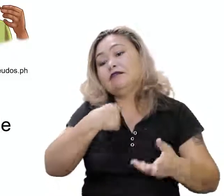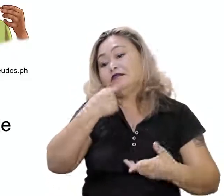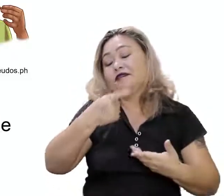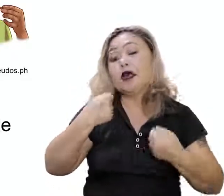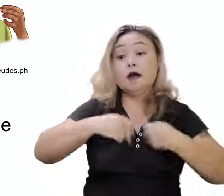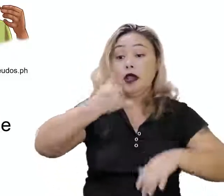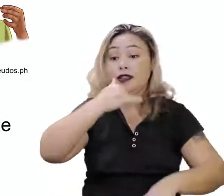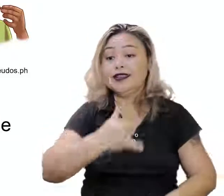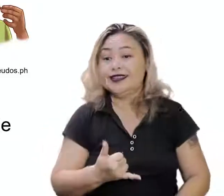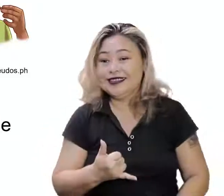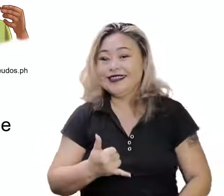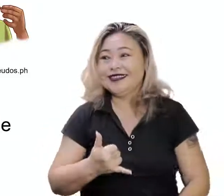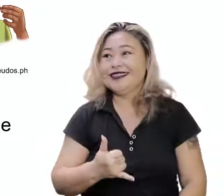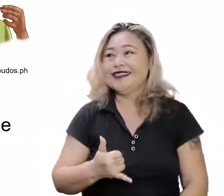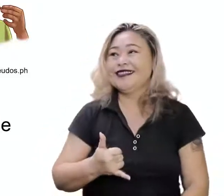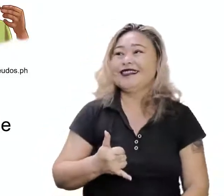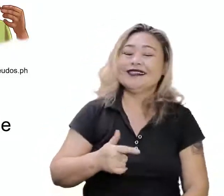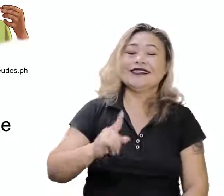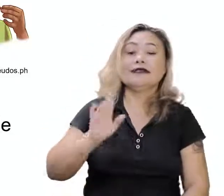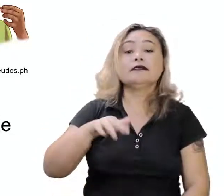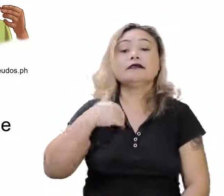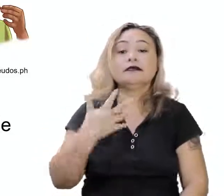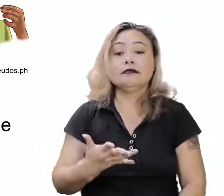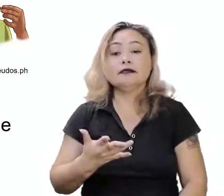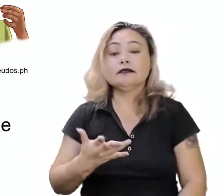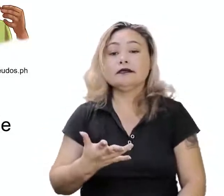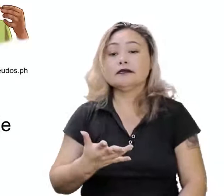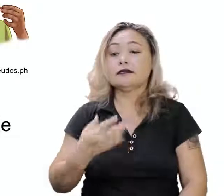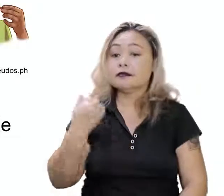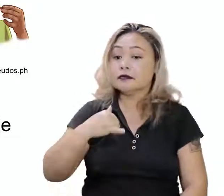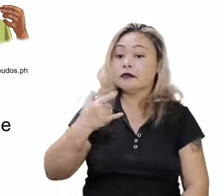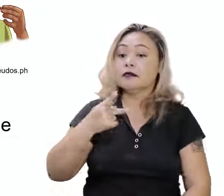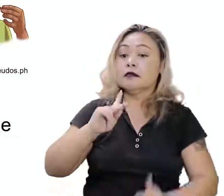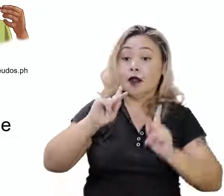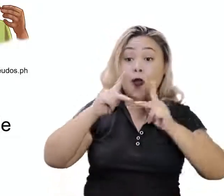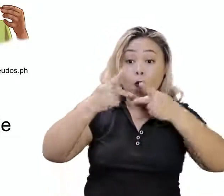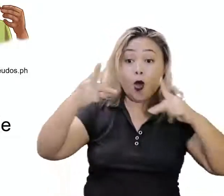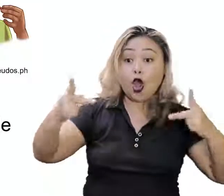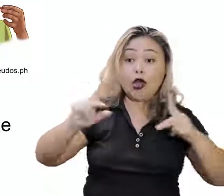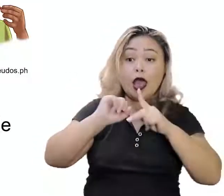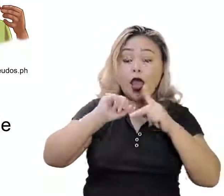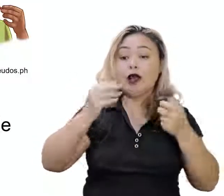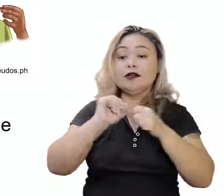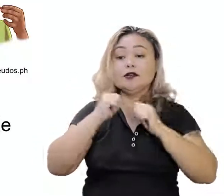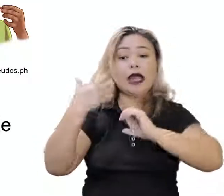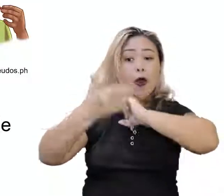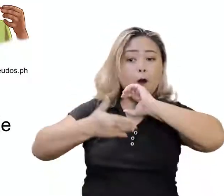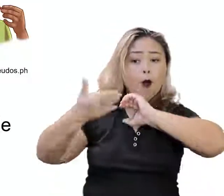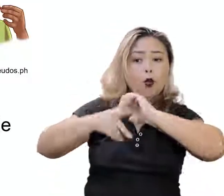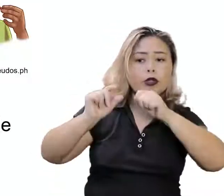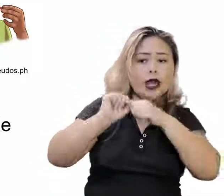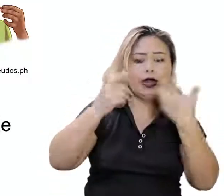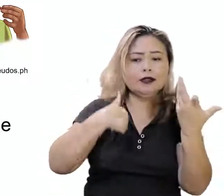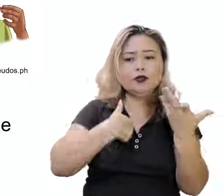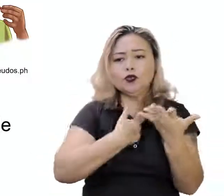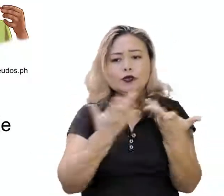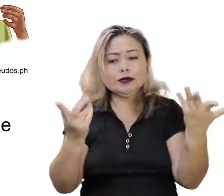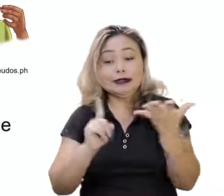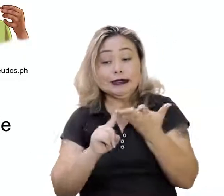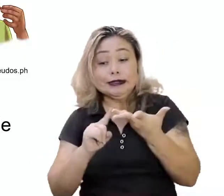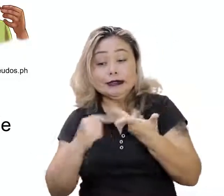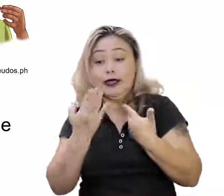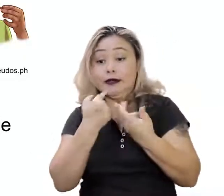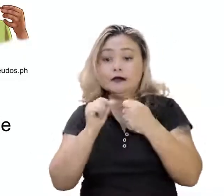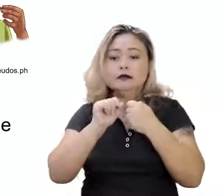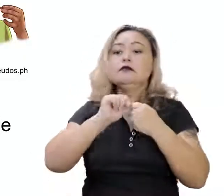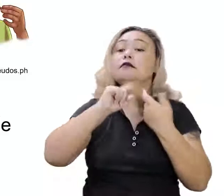mano, eu preciso de energia. Aí, ó, eu preciso de proteína, carboidrato, enfim. Mas